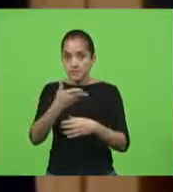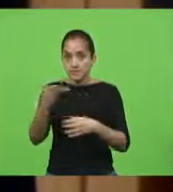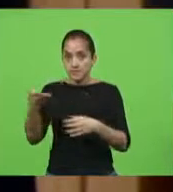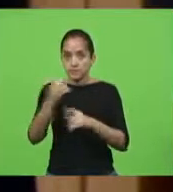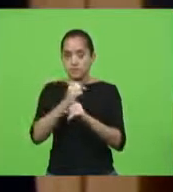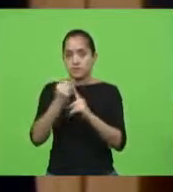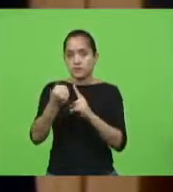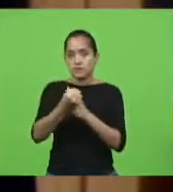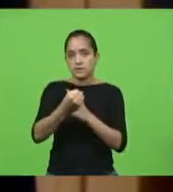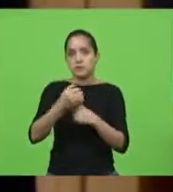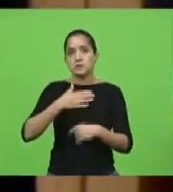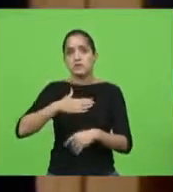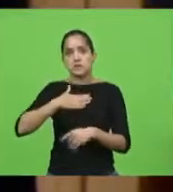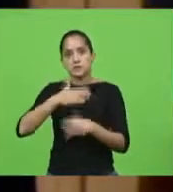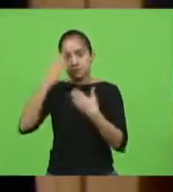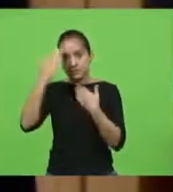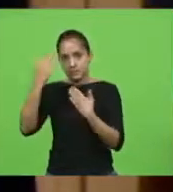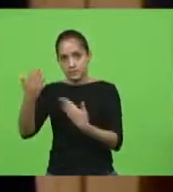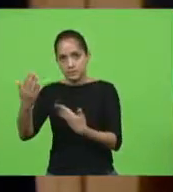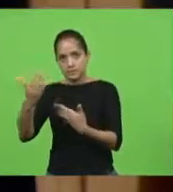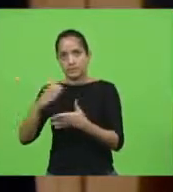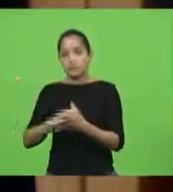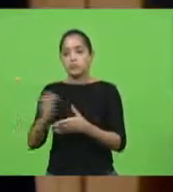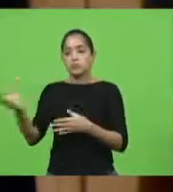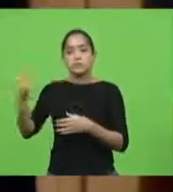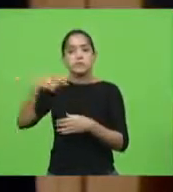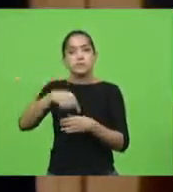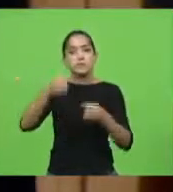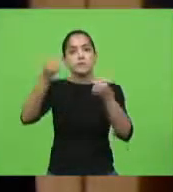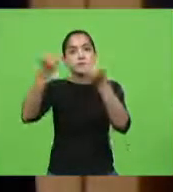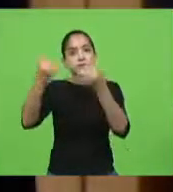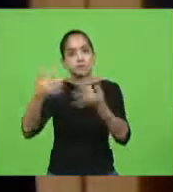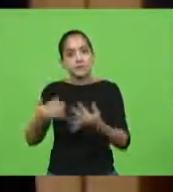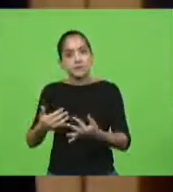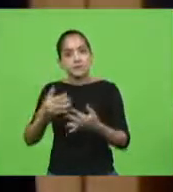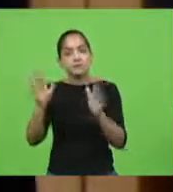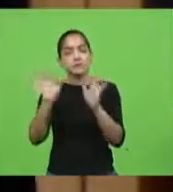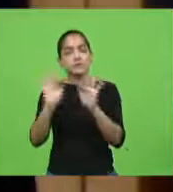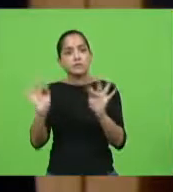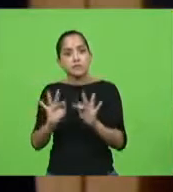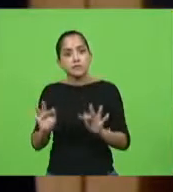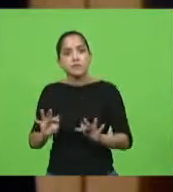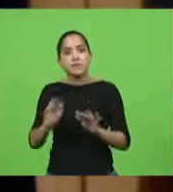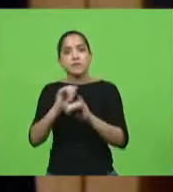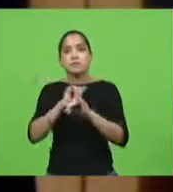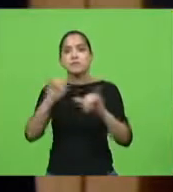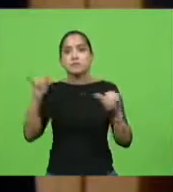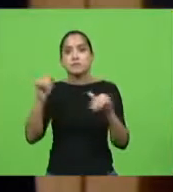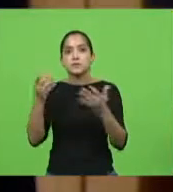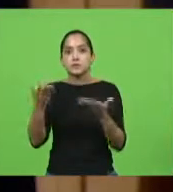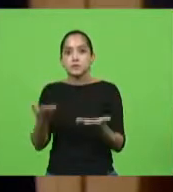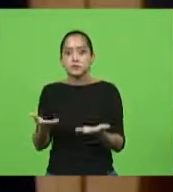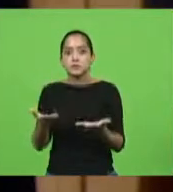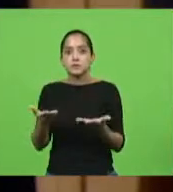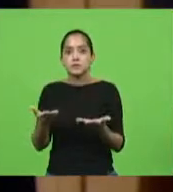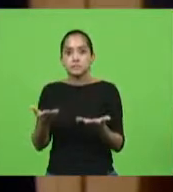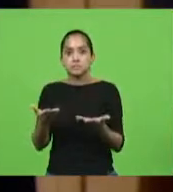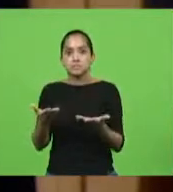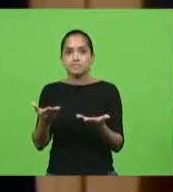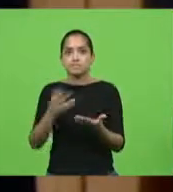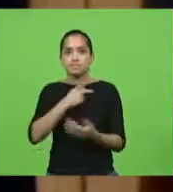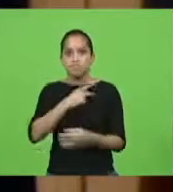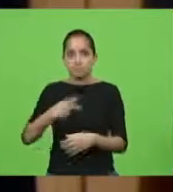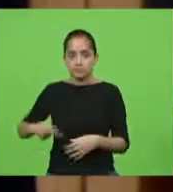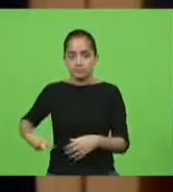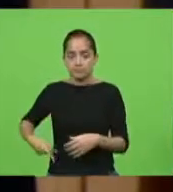Agradeço a disposição, mais uma vez, do coronel Charles, e fico feliz com a notícia de que nos traz aqui o nosso presidente